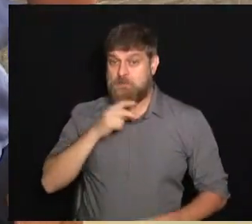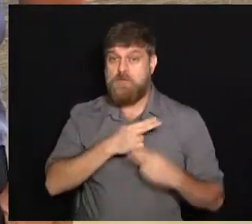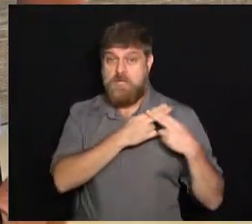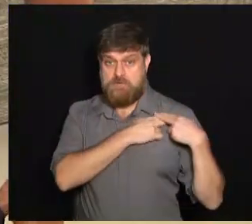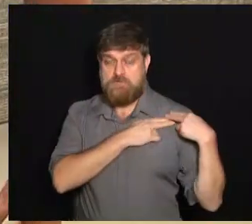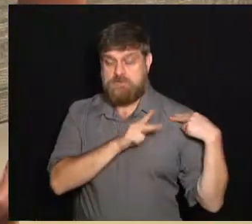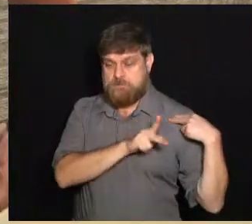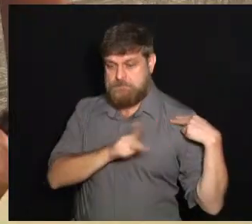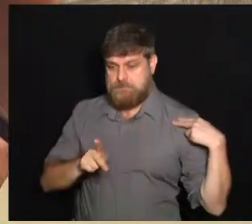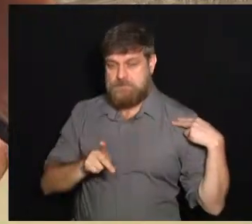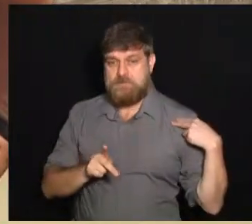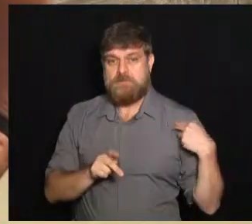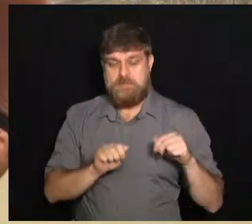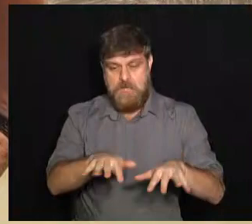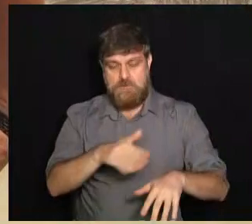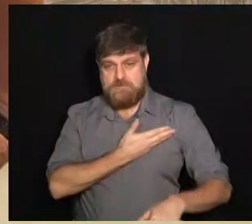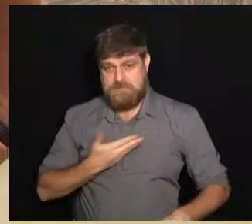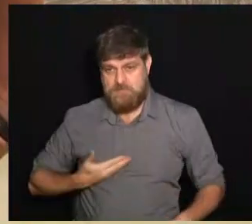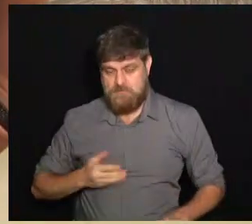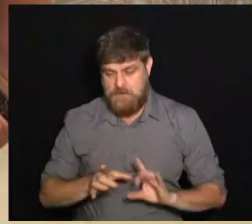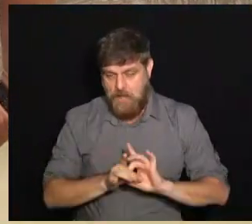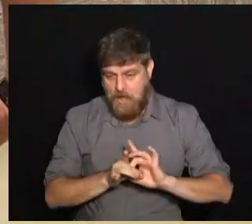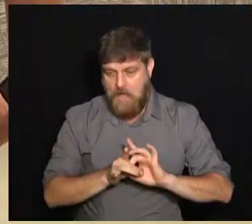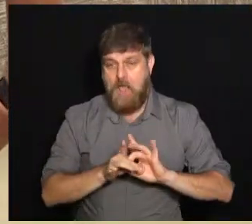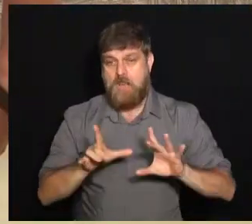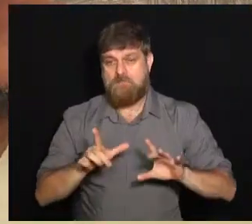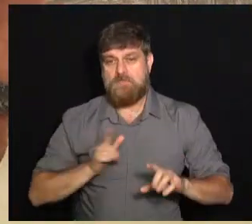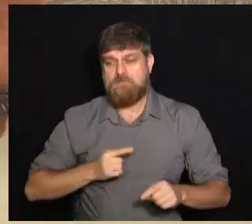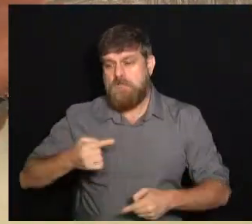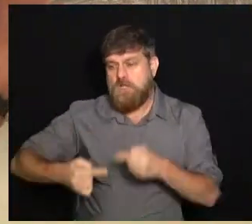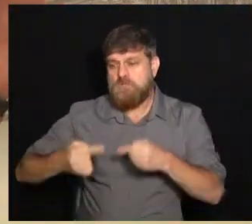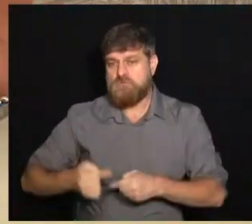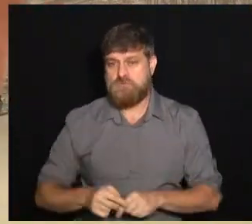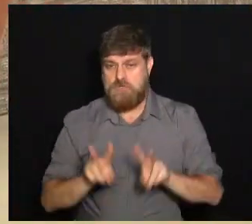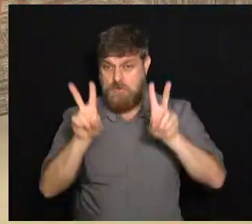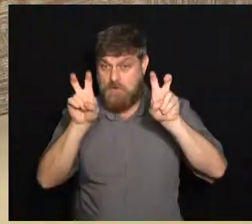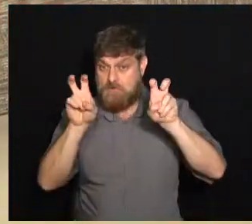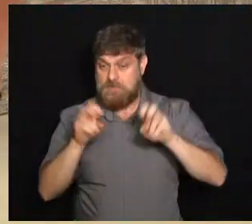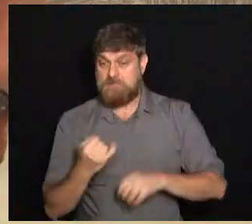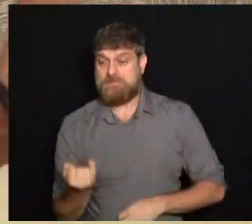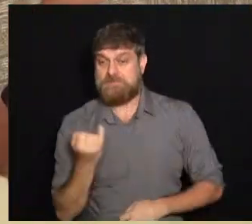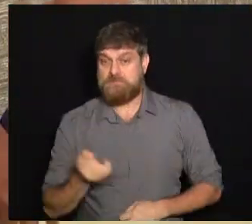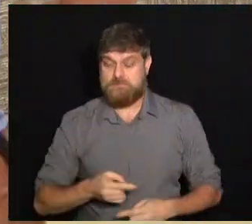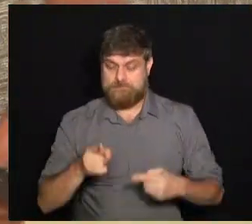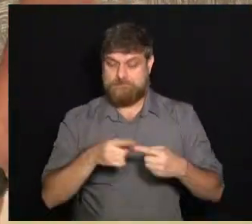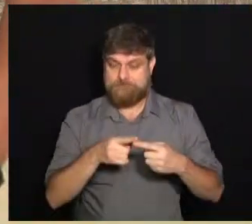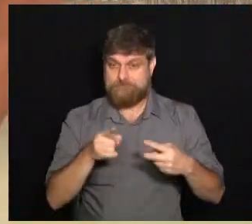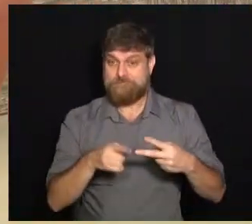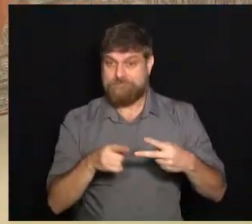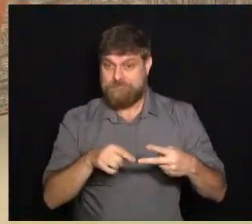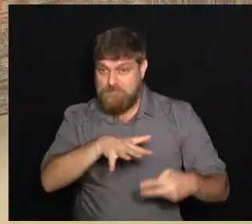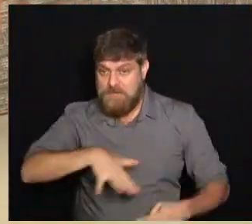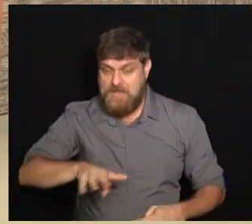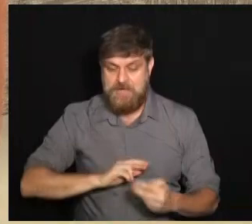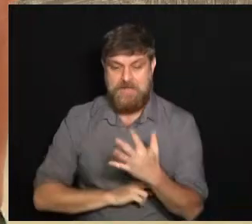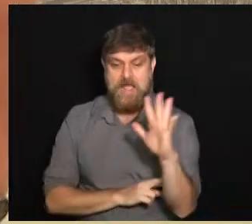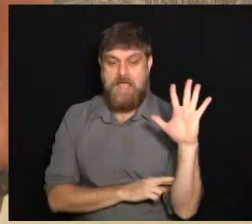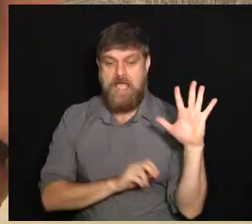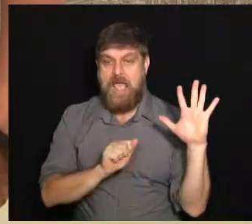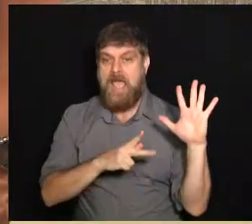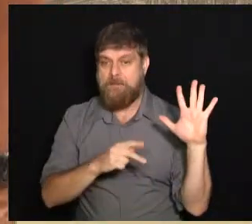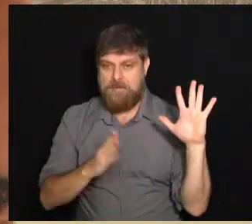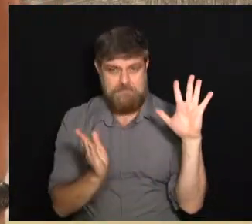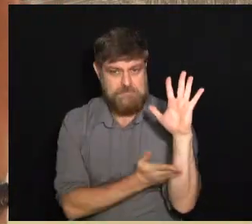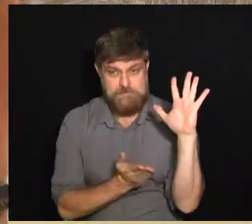pública facultativa, como você adiantou, discutiu aí dois temas importantes que envolvem a APA, a Área de